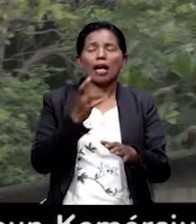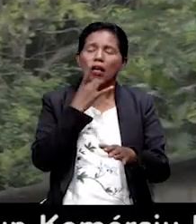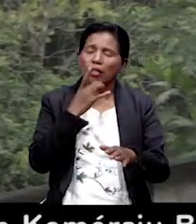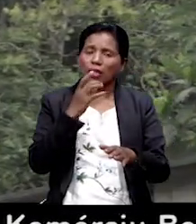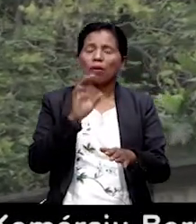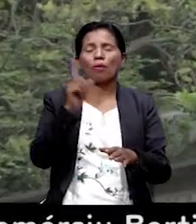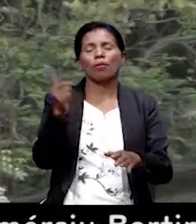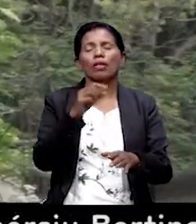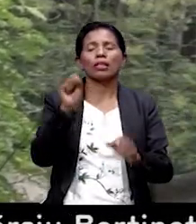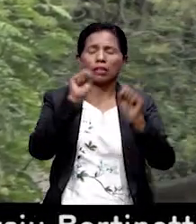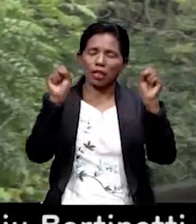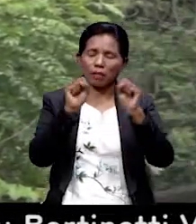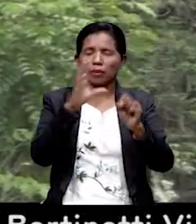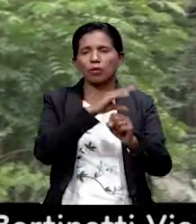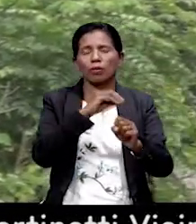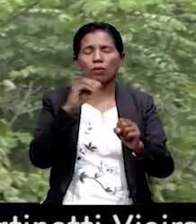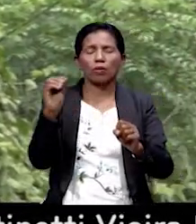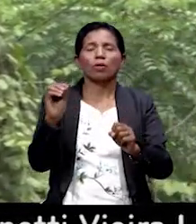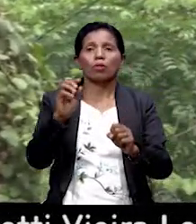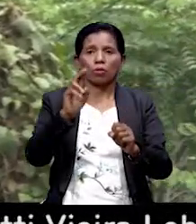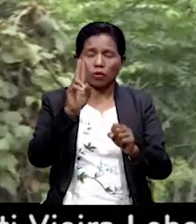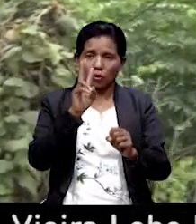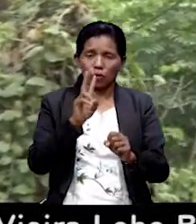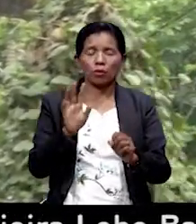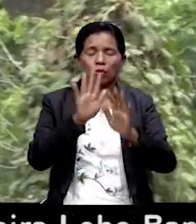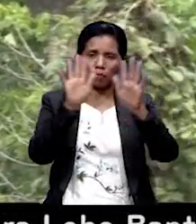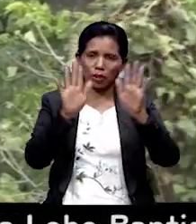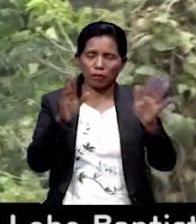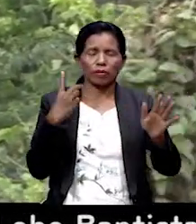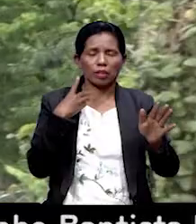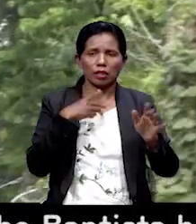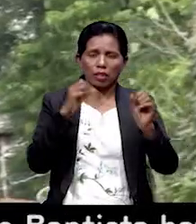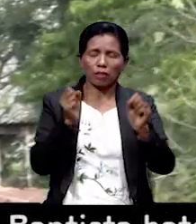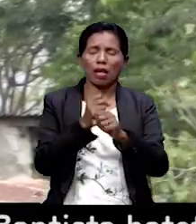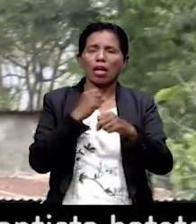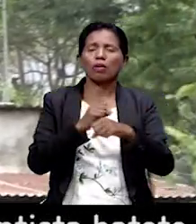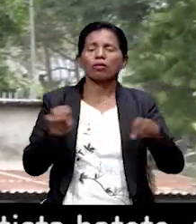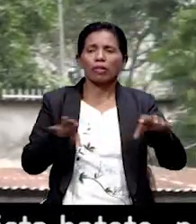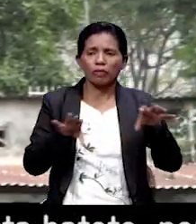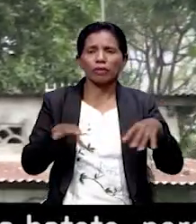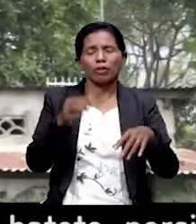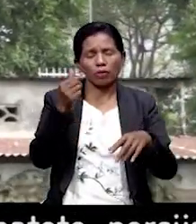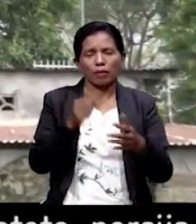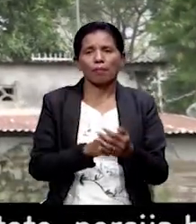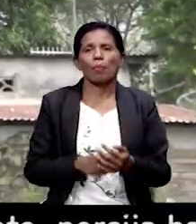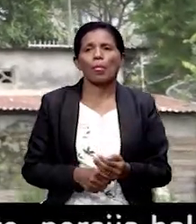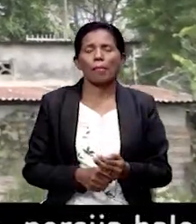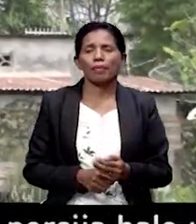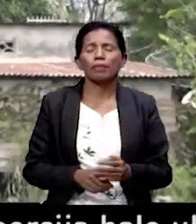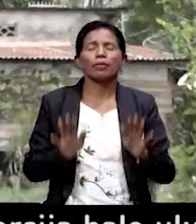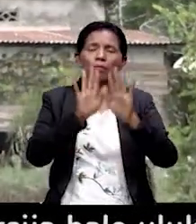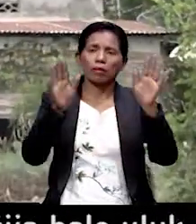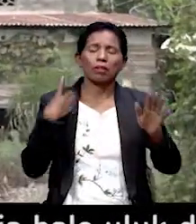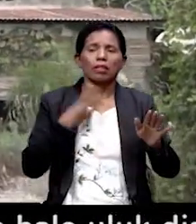sabdo máximo ita hamate oras ruwa det oras ruwa ita tu halu saida serviço na tohon det e depois ya domingo ita label hamate ahi tamba